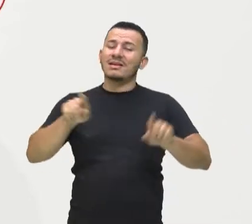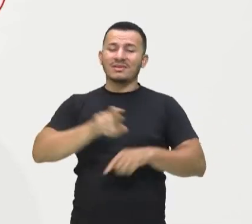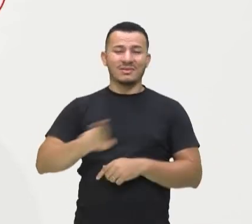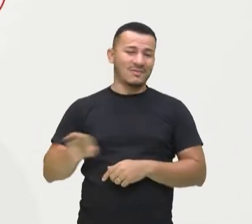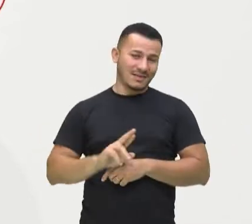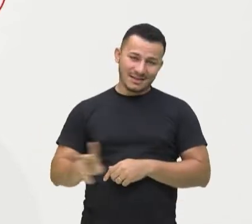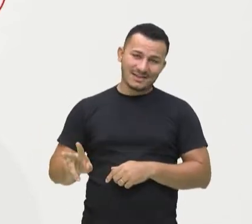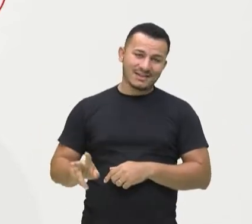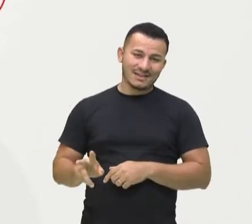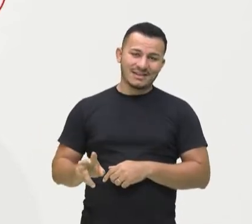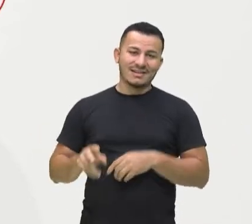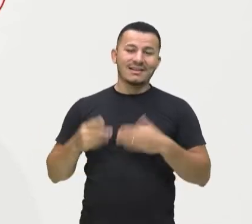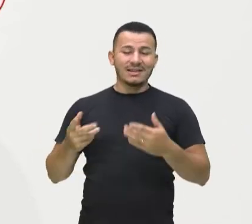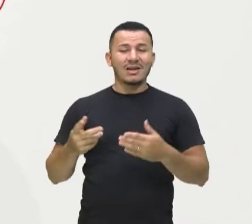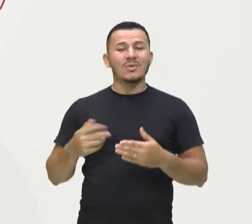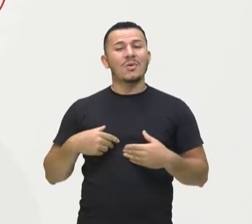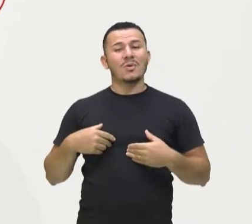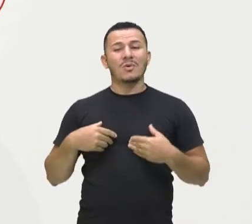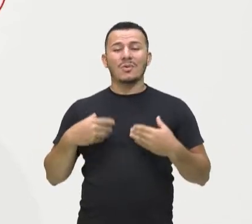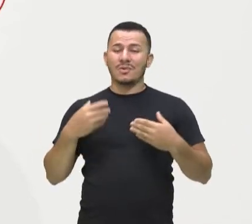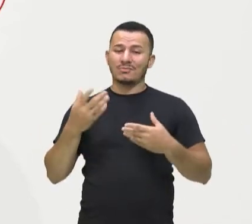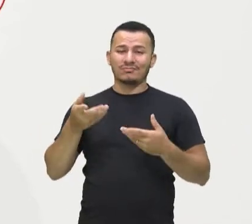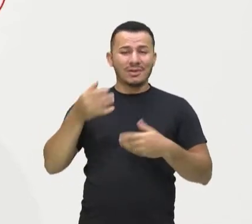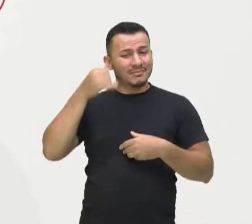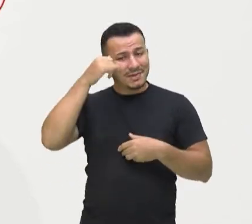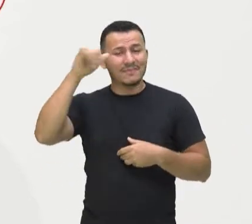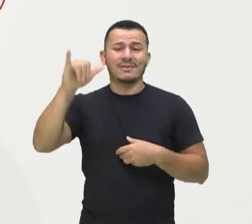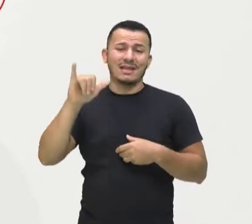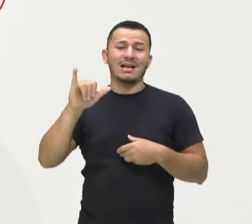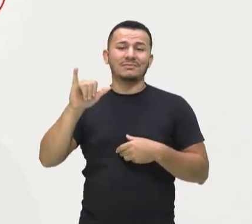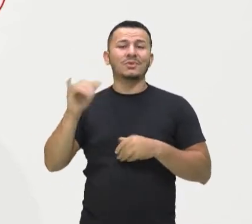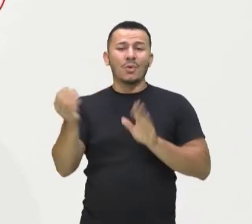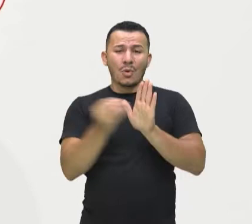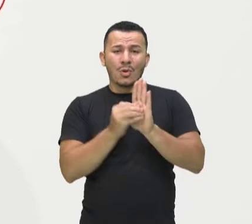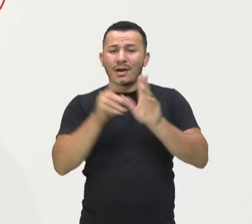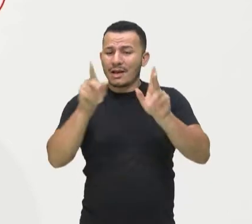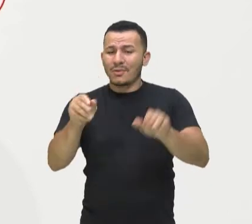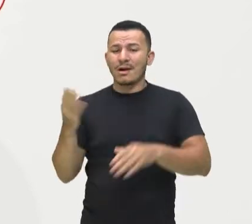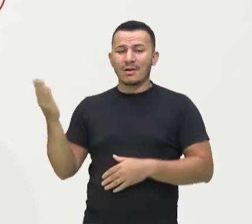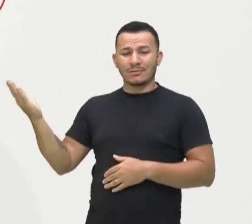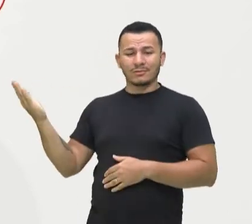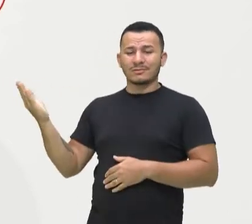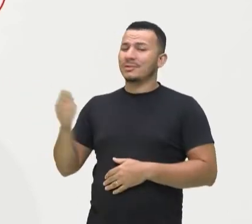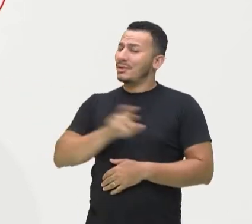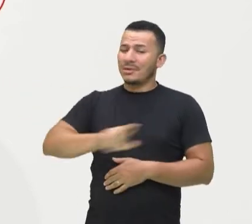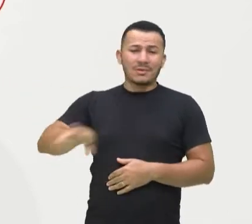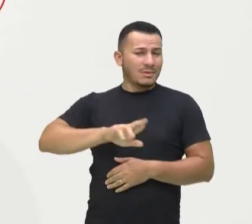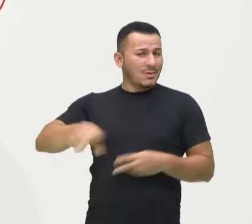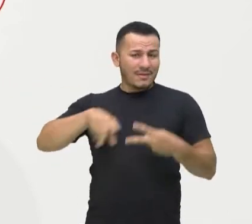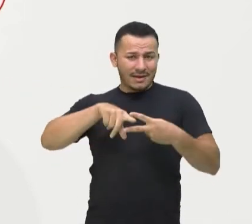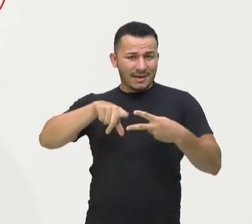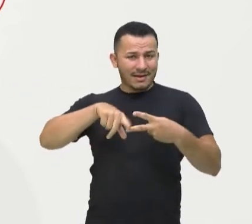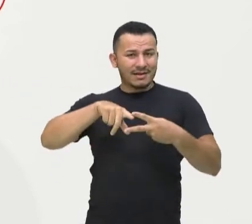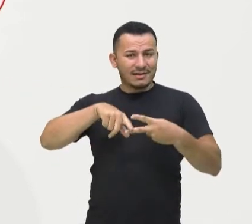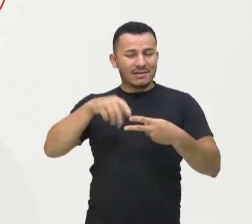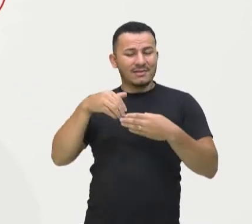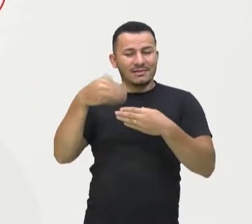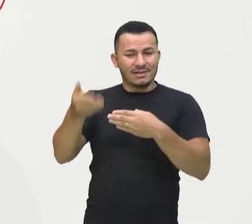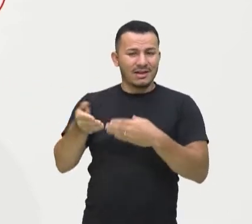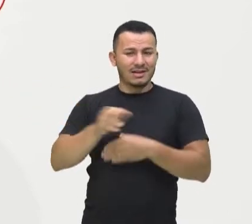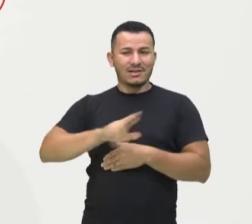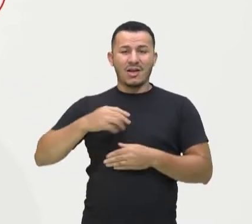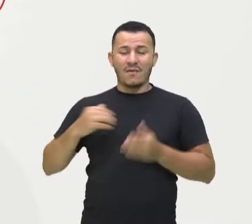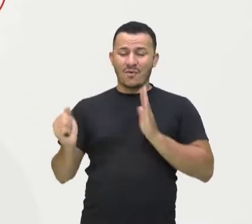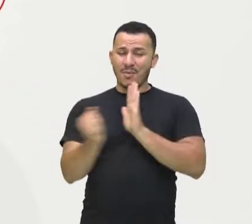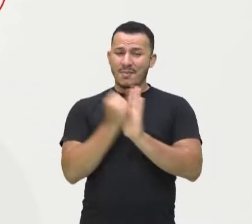tá bom? Então esquece isso aí que o professor te falou, porque isso que eu acabei de mostrar para você não é o ângulo externo, tá legal? Vou até